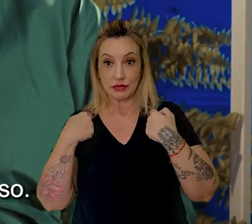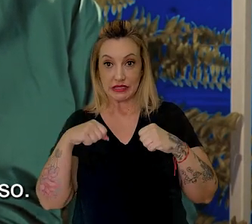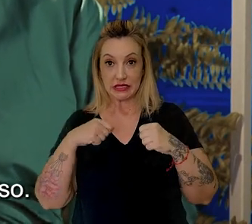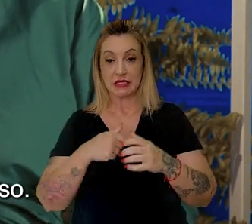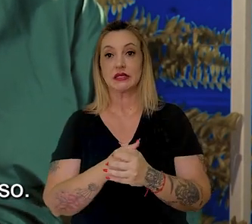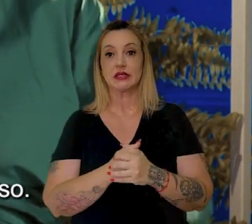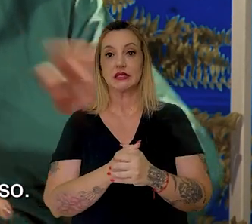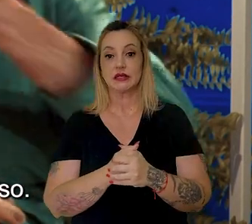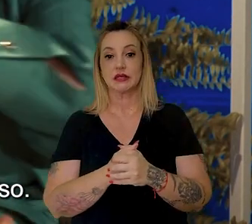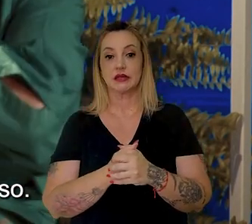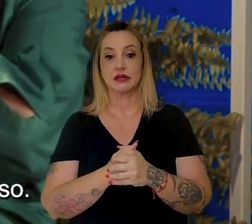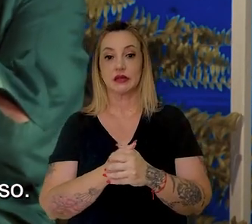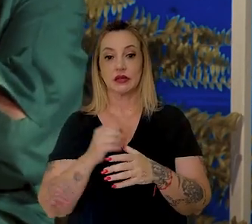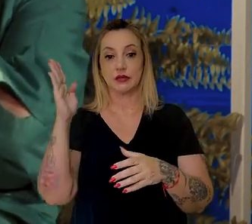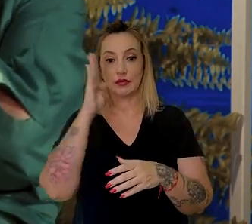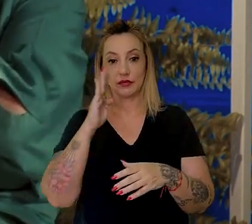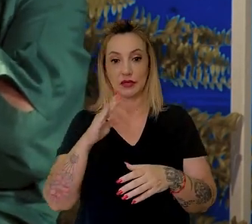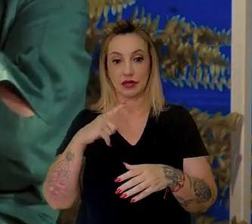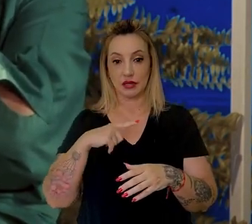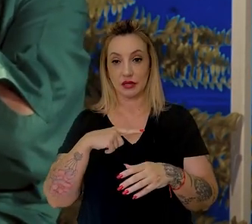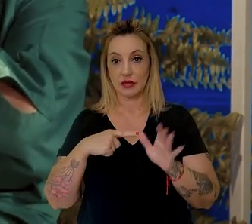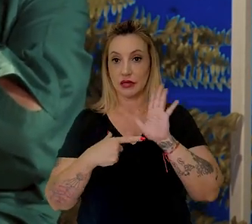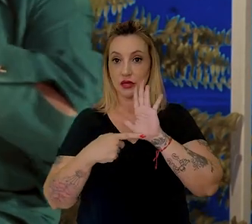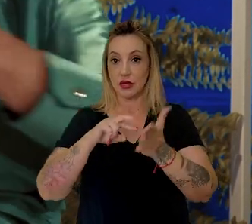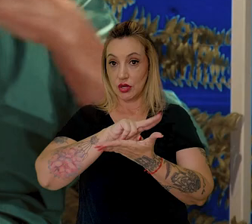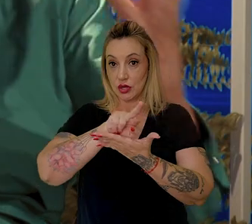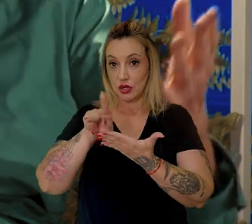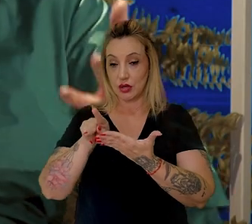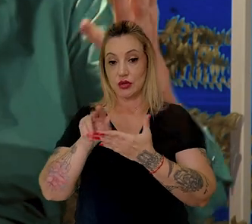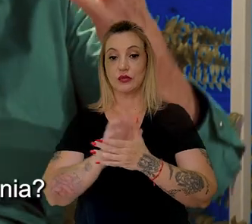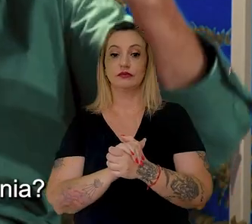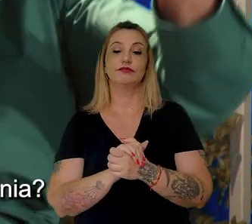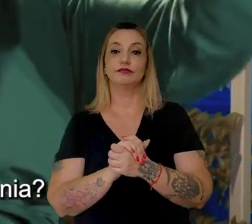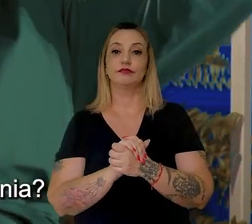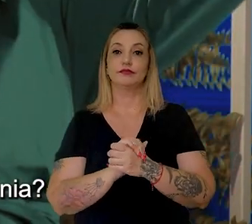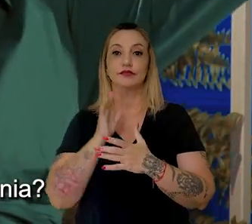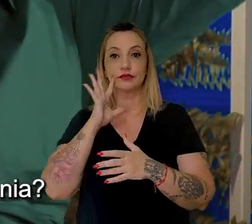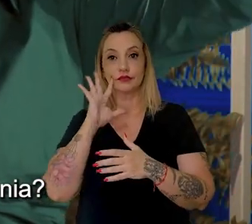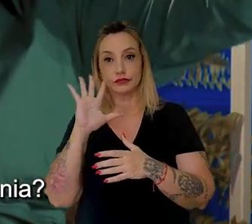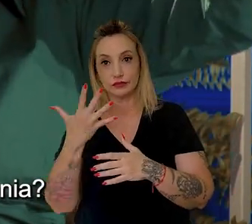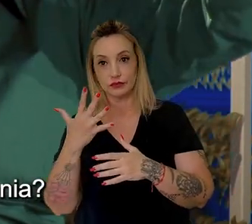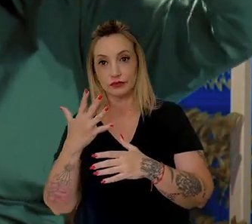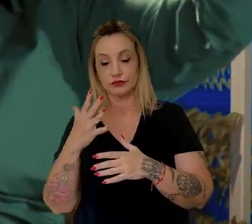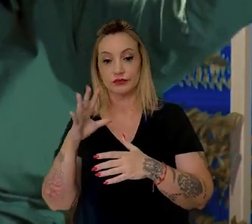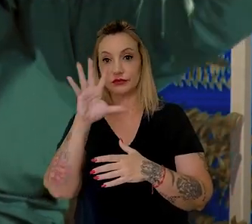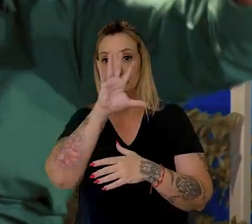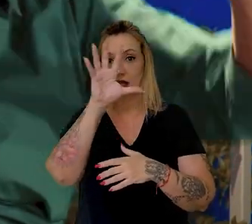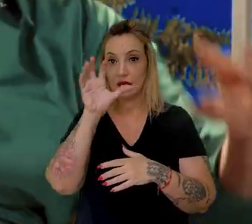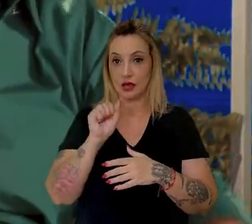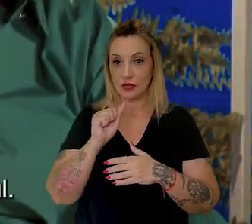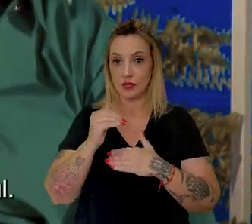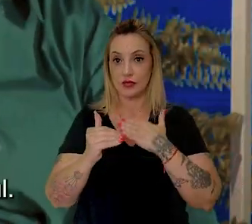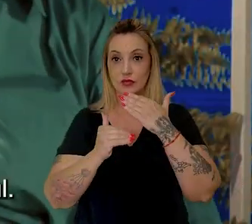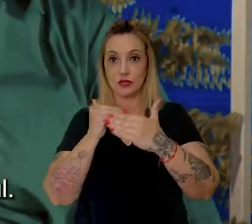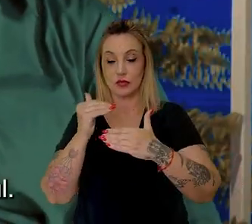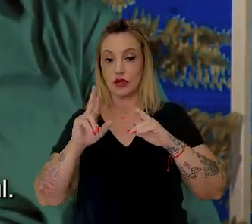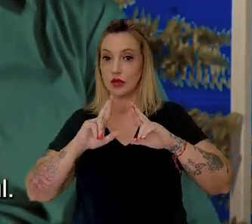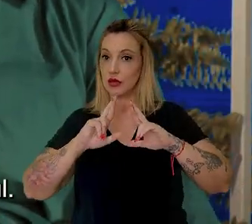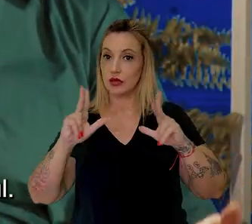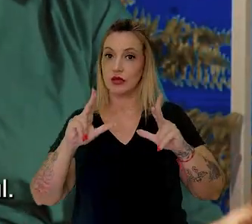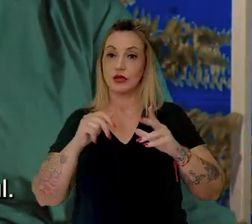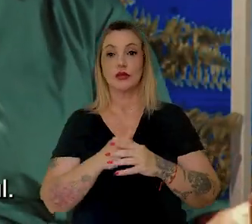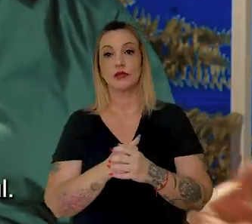eh o Brasil é diverso como eu mostrei ele é diverso que tá acontecendo ali na Amazônia as projeções são diferentes daquilo que